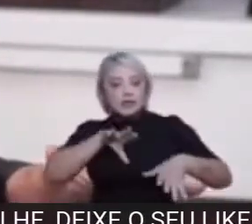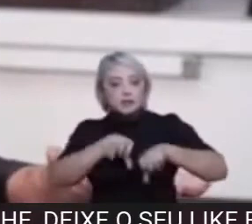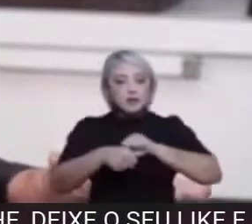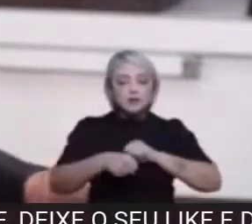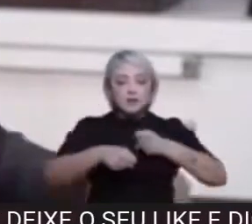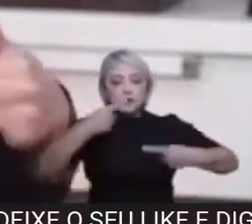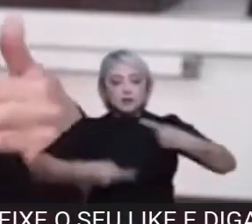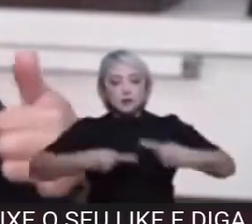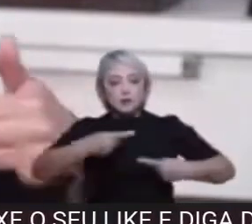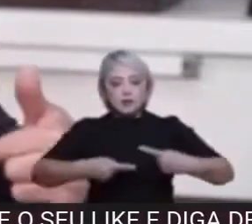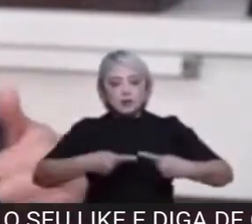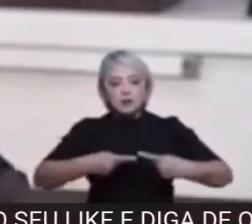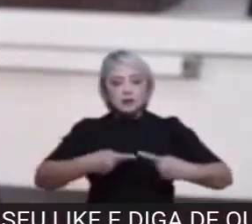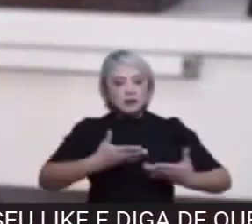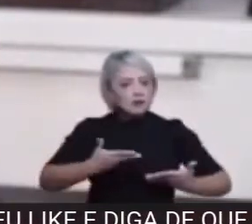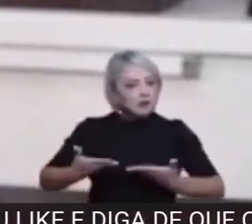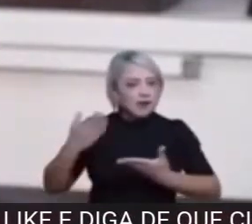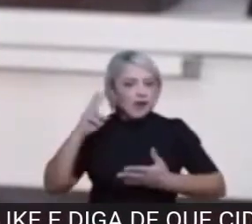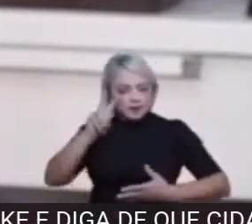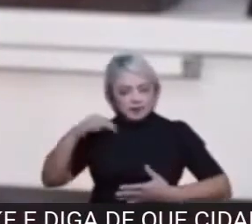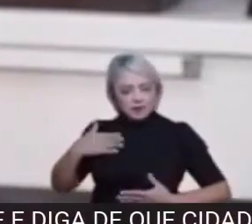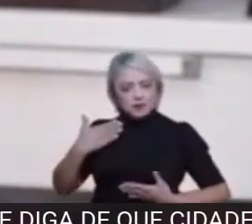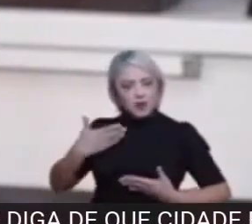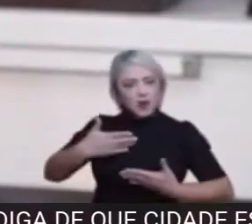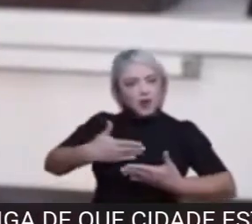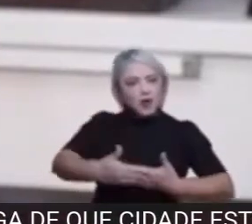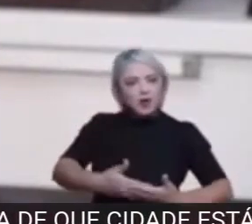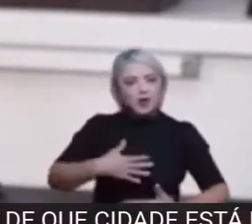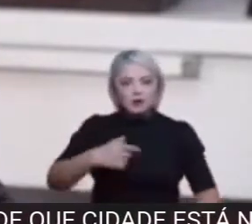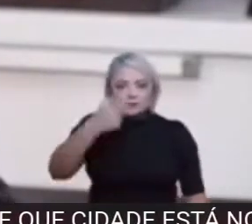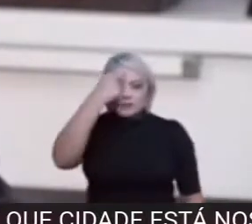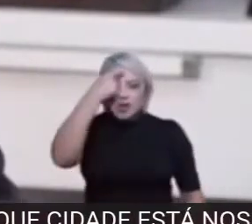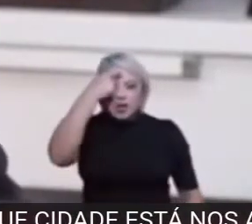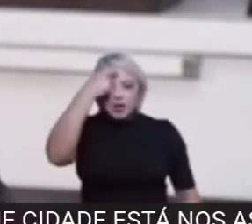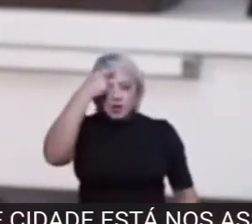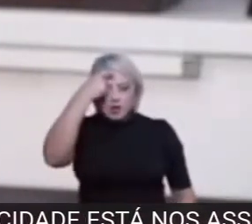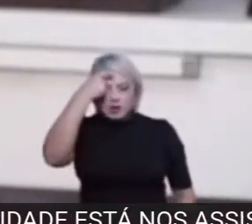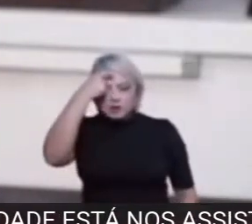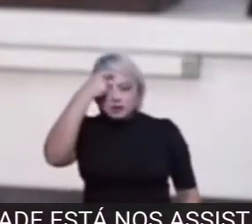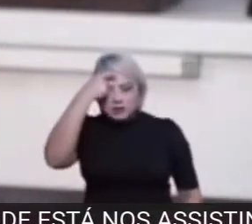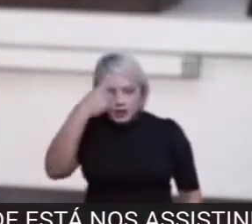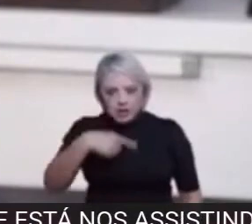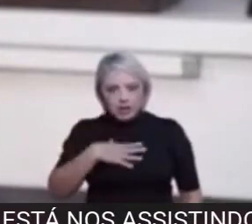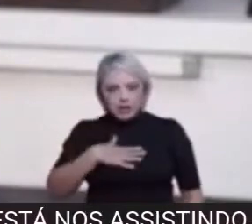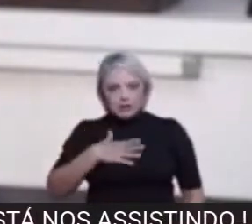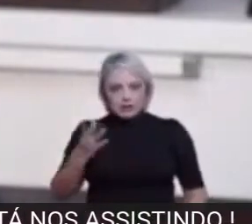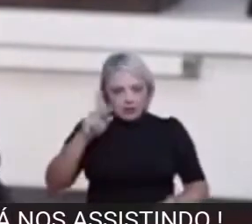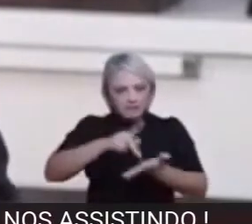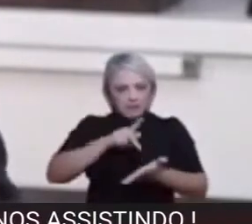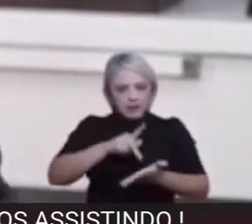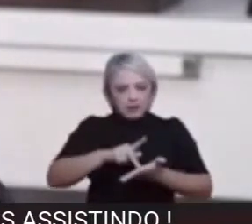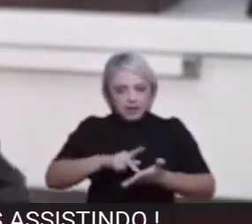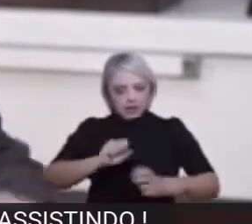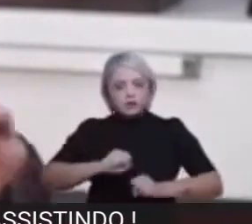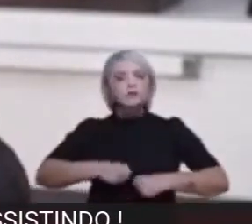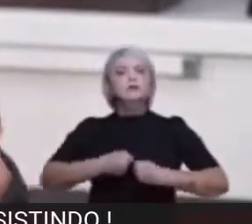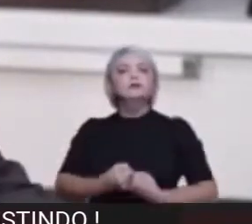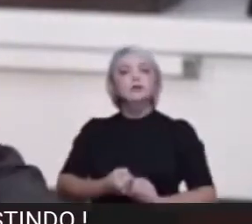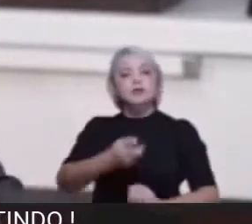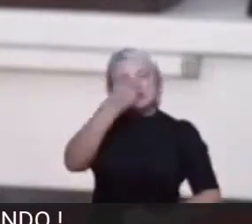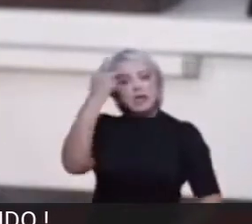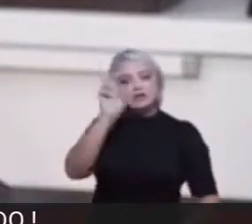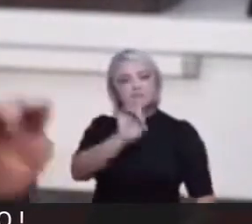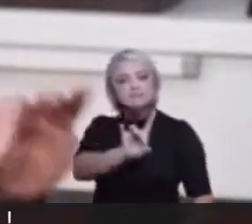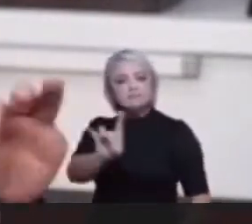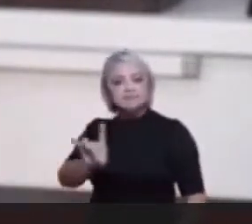aí. E como eu tinha consciência da minha inocência, eu falei, eu vou enfrentar essa gente. Eu vou enfrentar. Pode